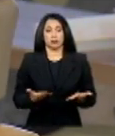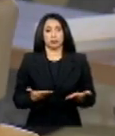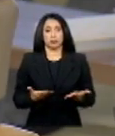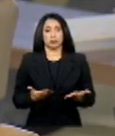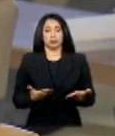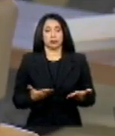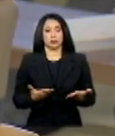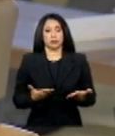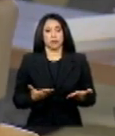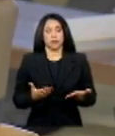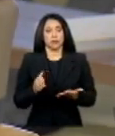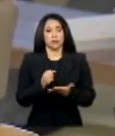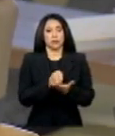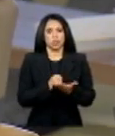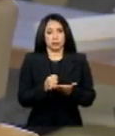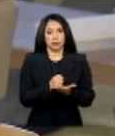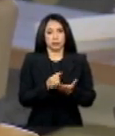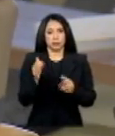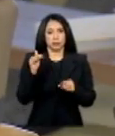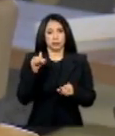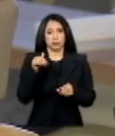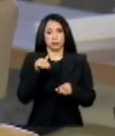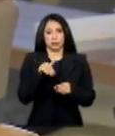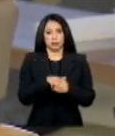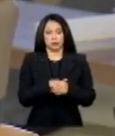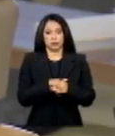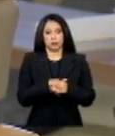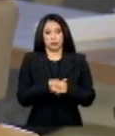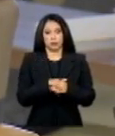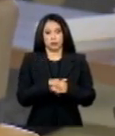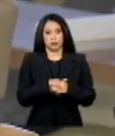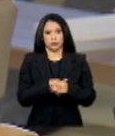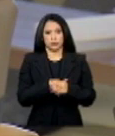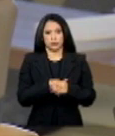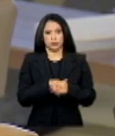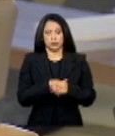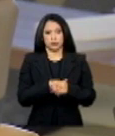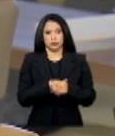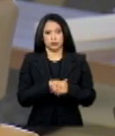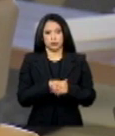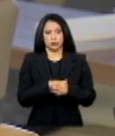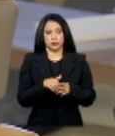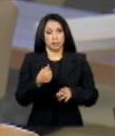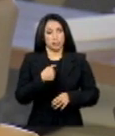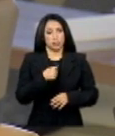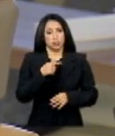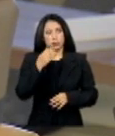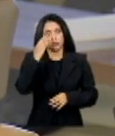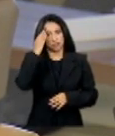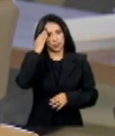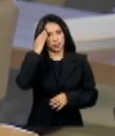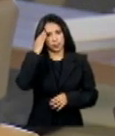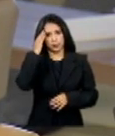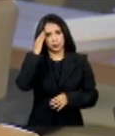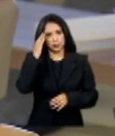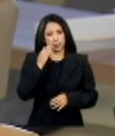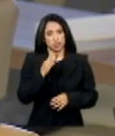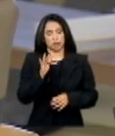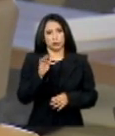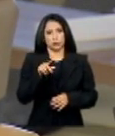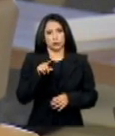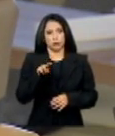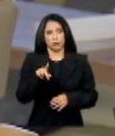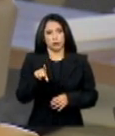na base do voto e é não creio o ministro fux que